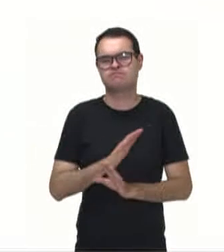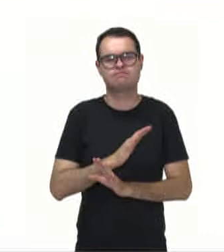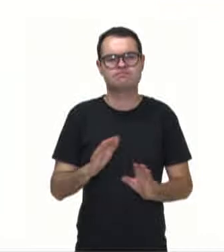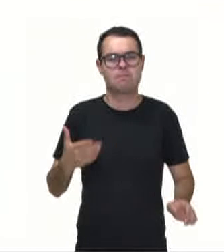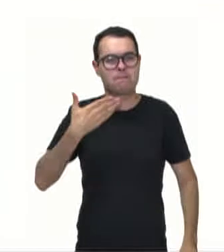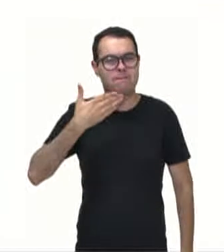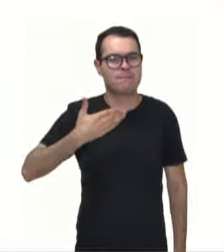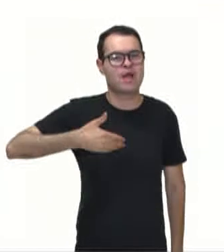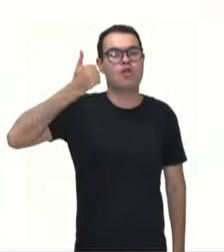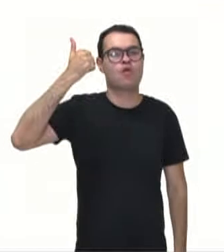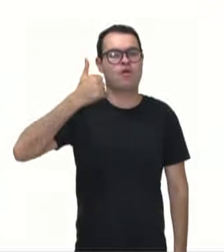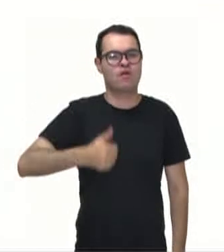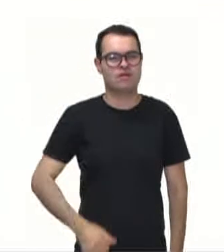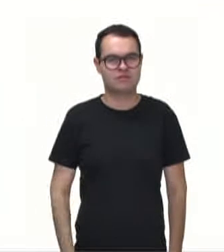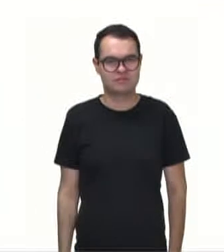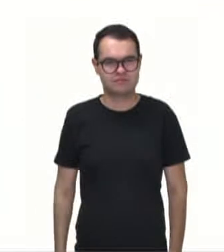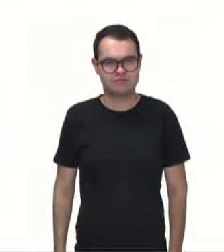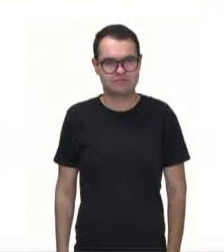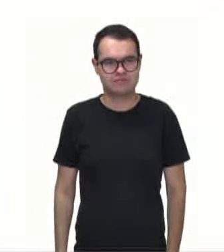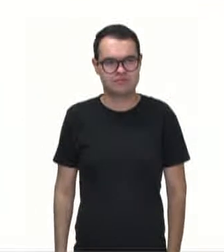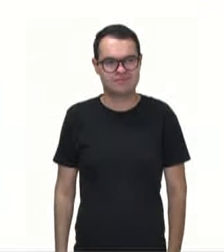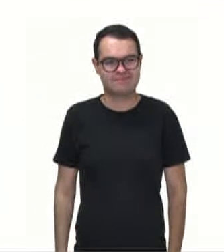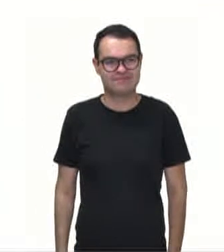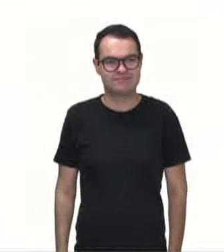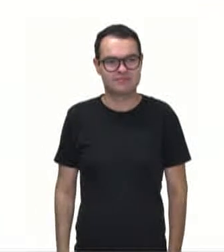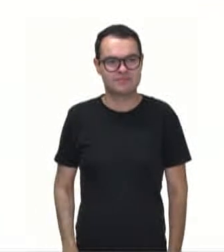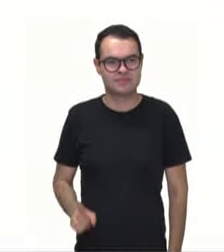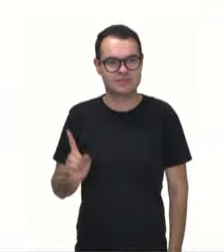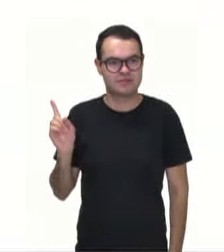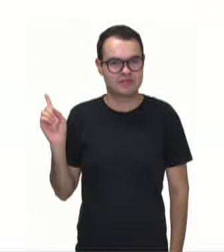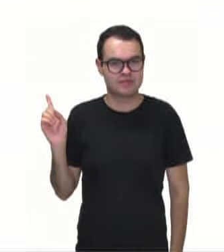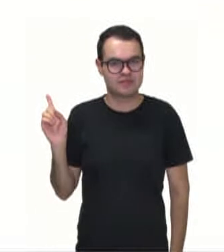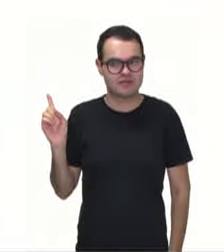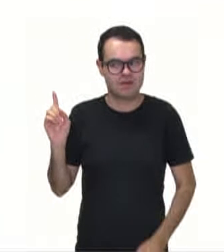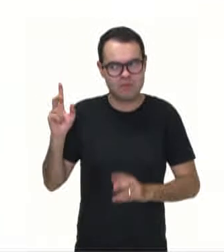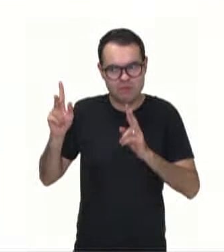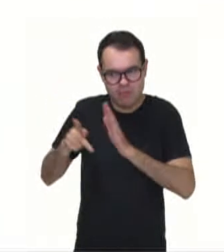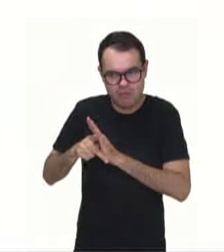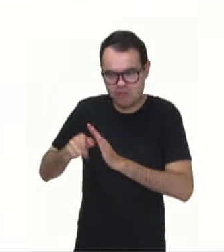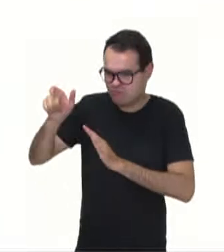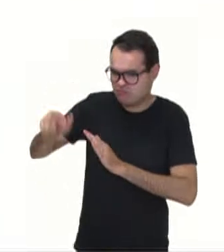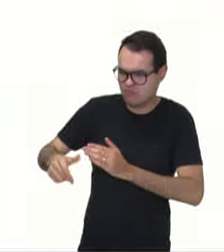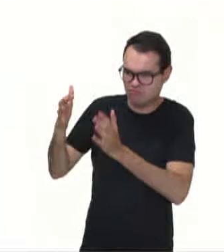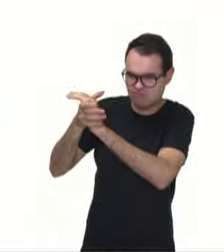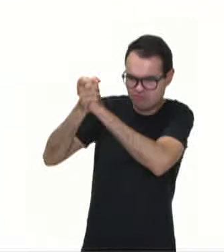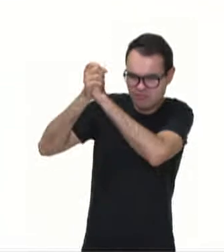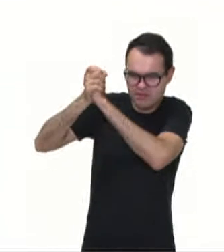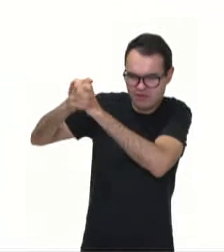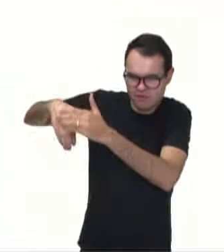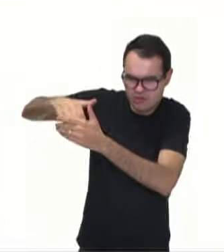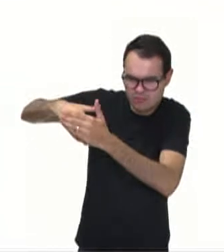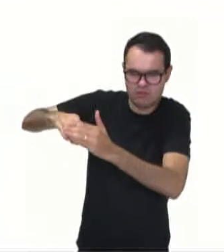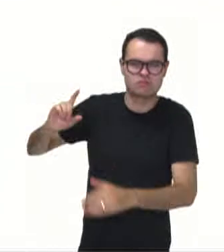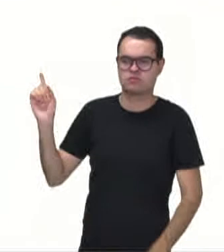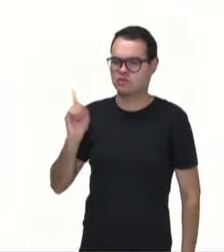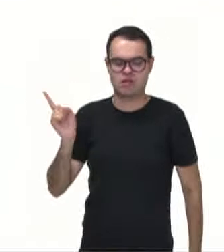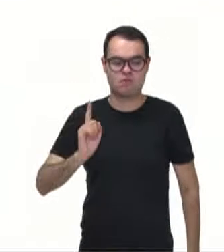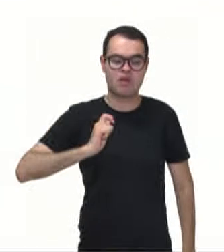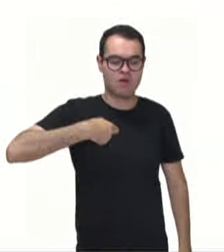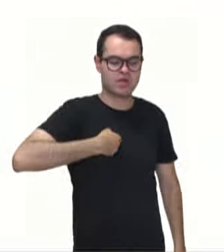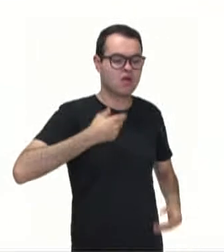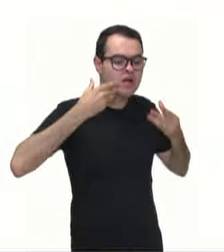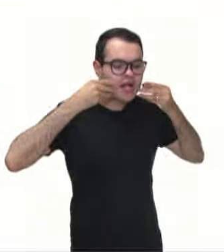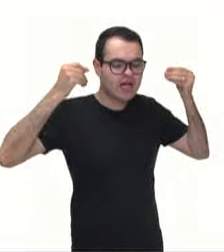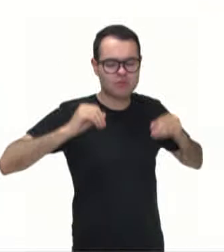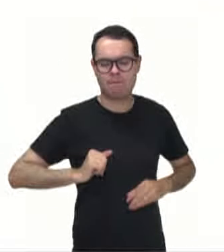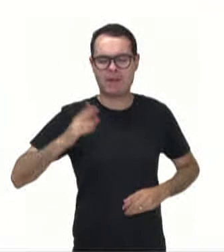melhor. Craque, o pai dele está falando craque de futebol. Ele fala, no, quero ser gato, é muito